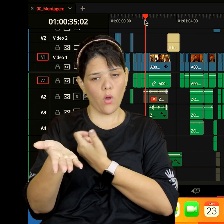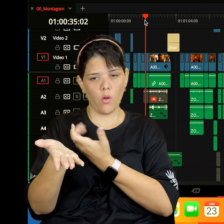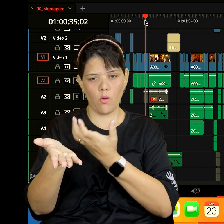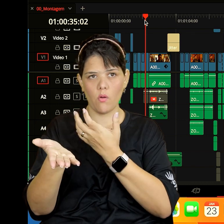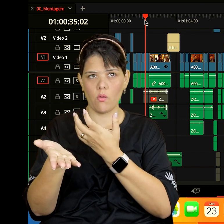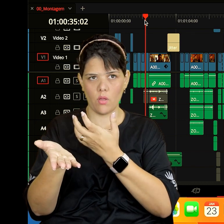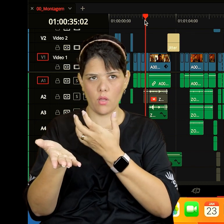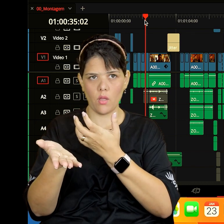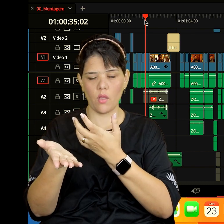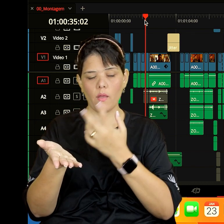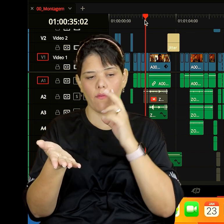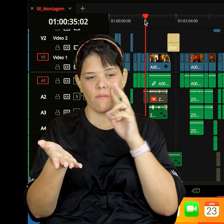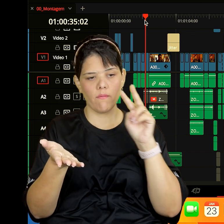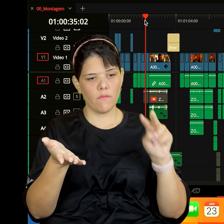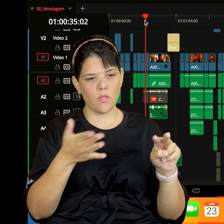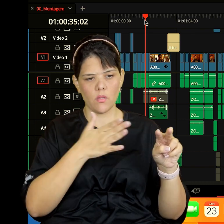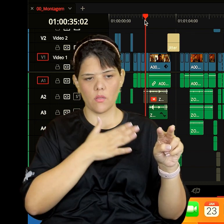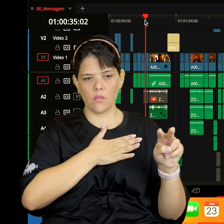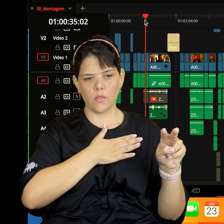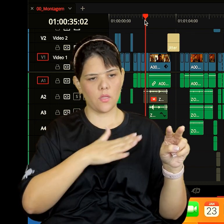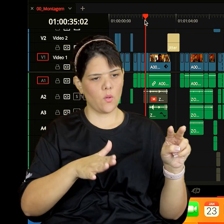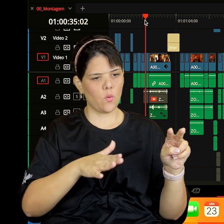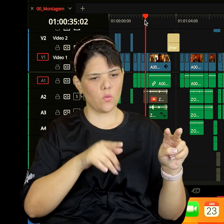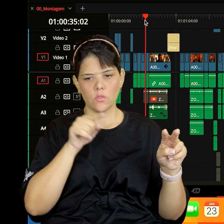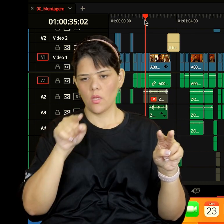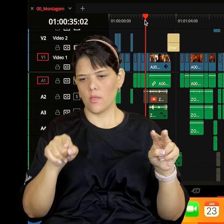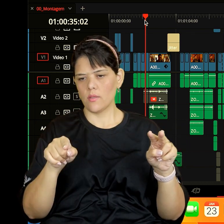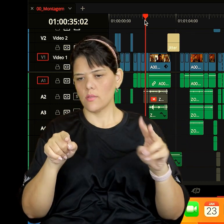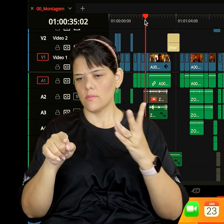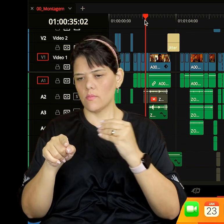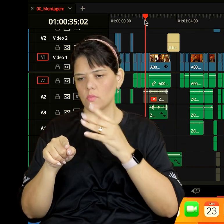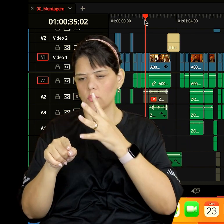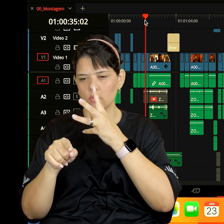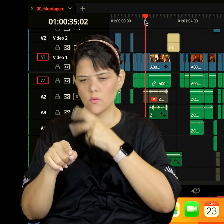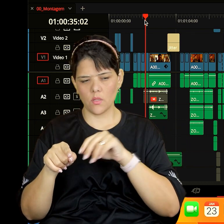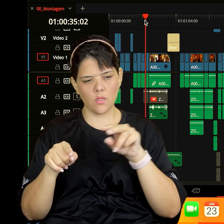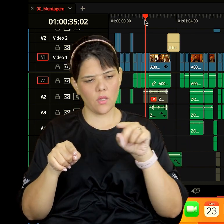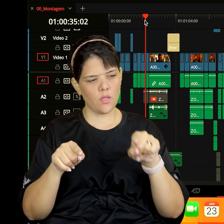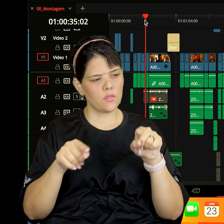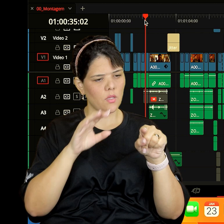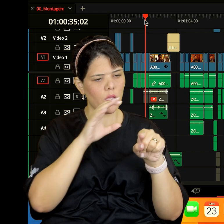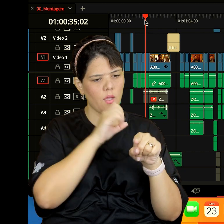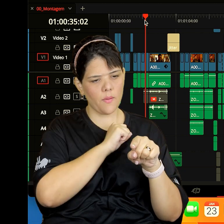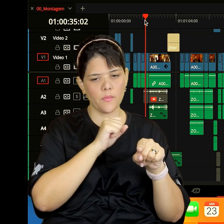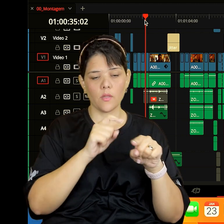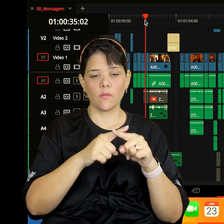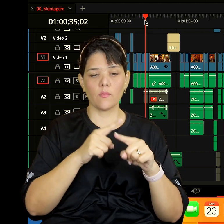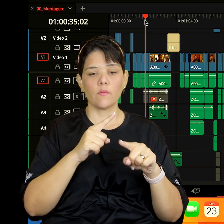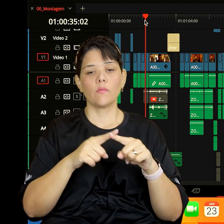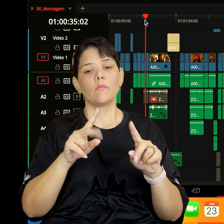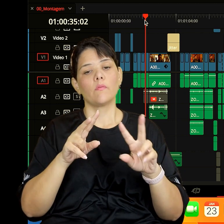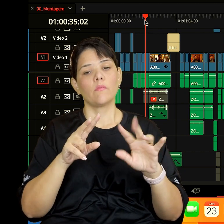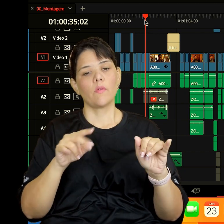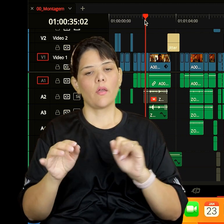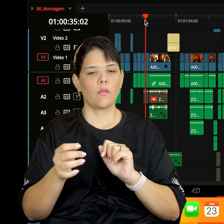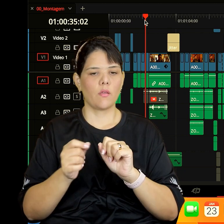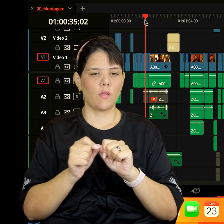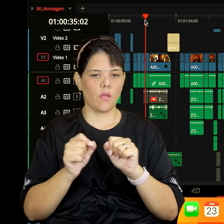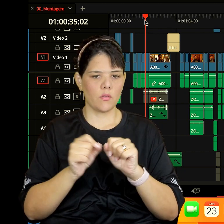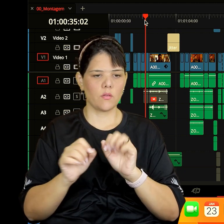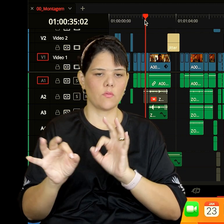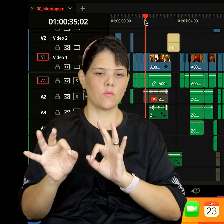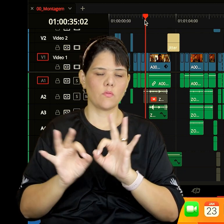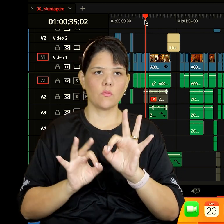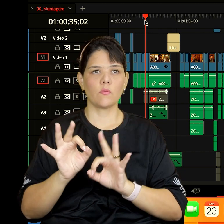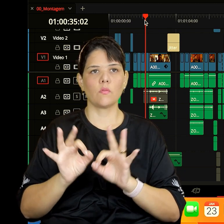e vai ver com esses toques. Não gostei dessa cena, essa cena está muito lenta, isso aqui está muito tempo e tal. E vocês vão se ajustando. Se você está